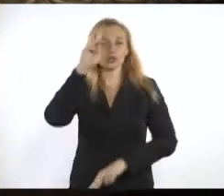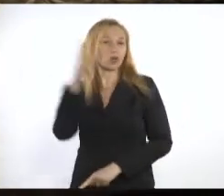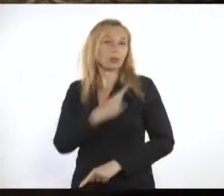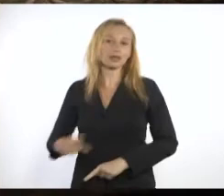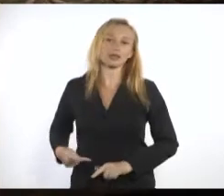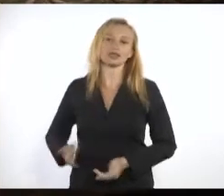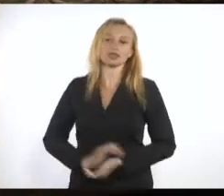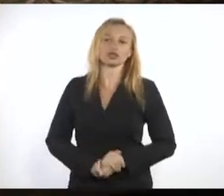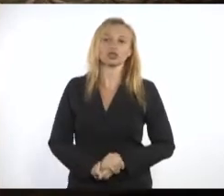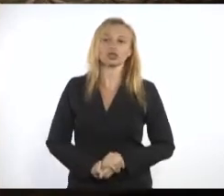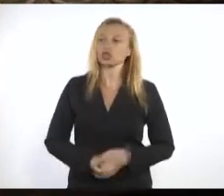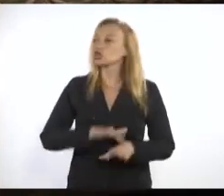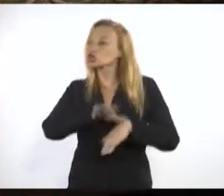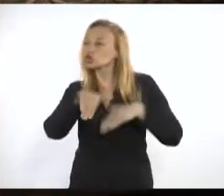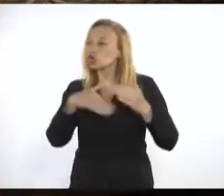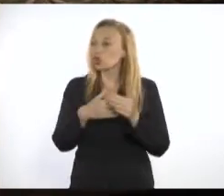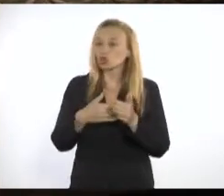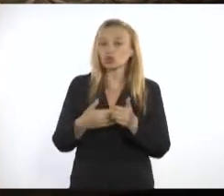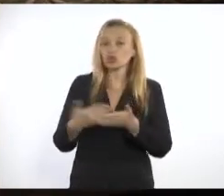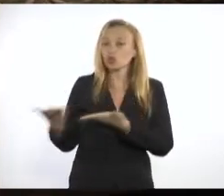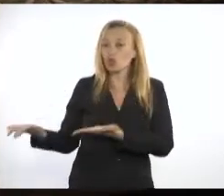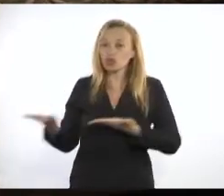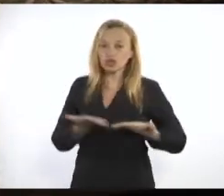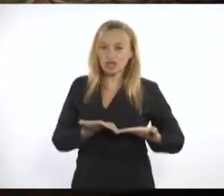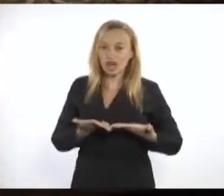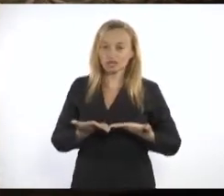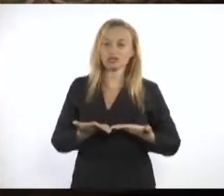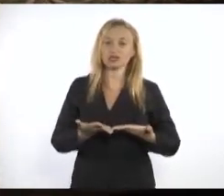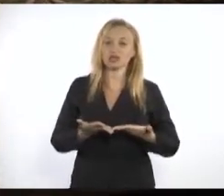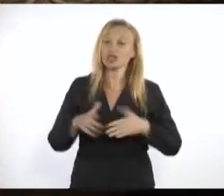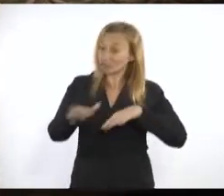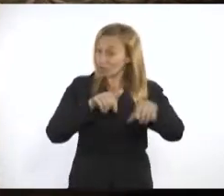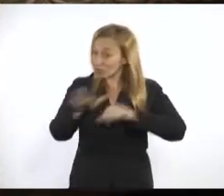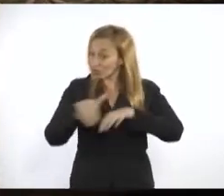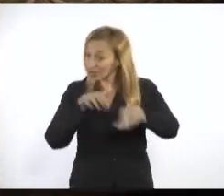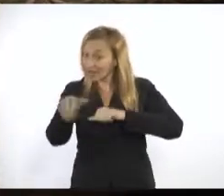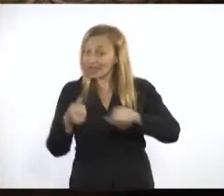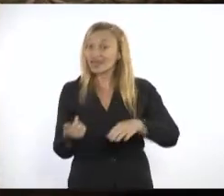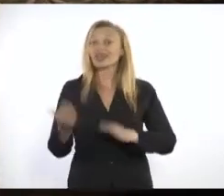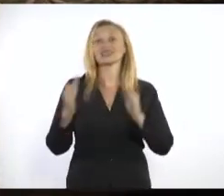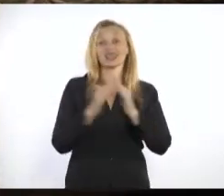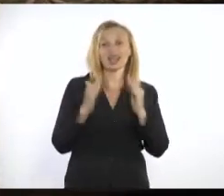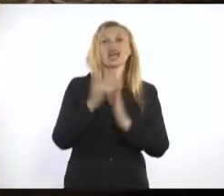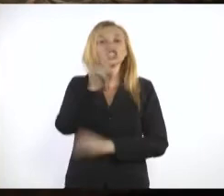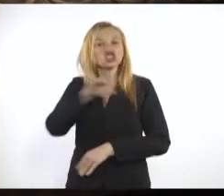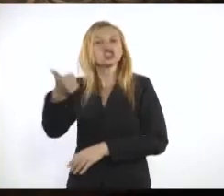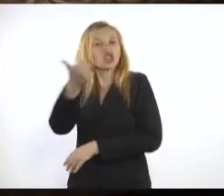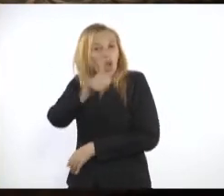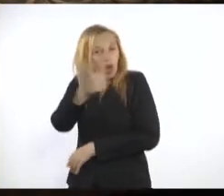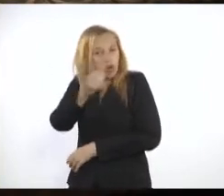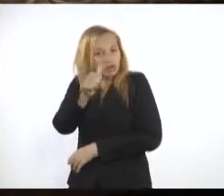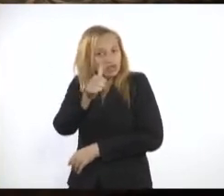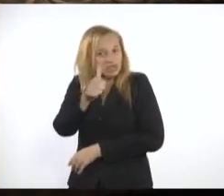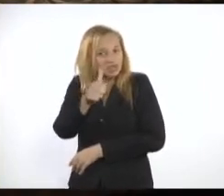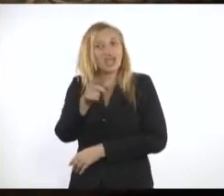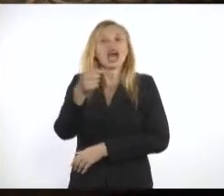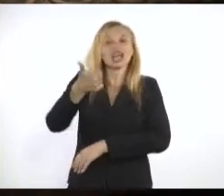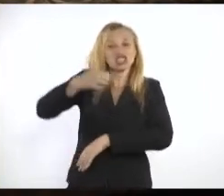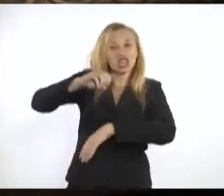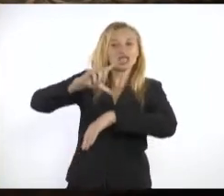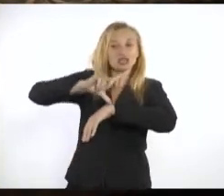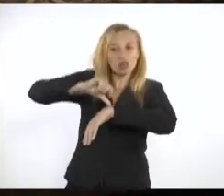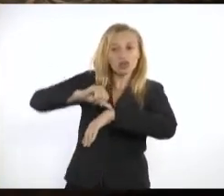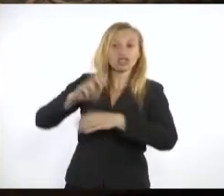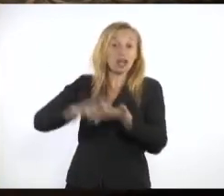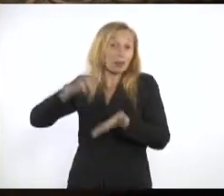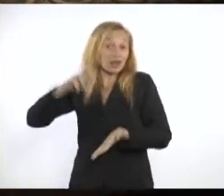presidente, estão todos convidados e convocados a virem a essa casa no dia 11, às 10 horas da